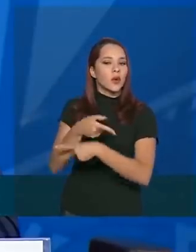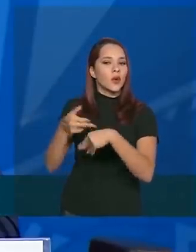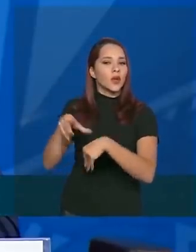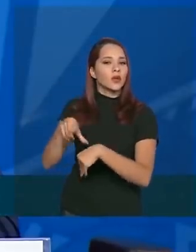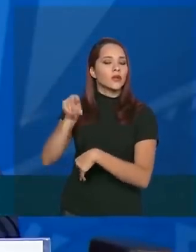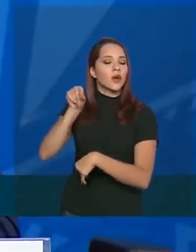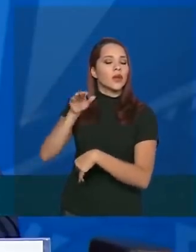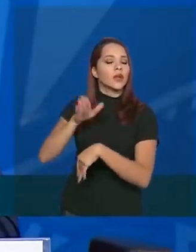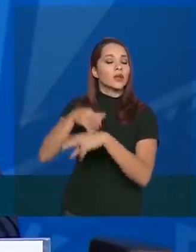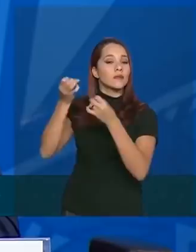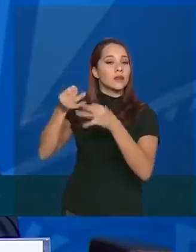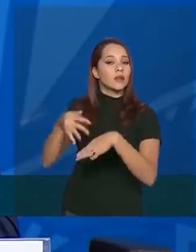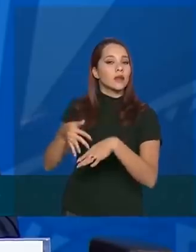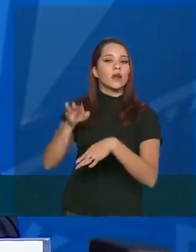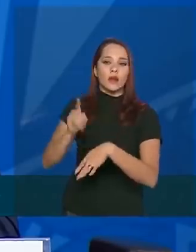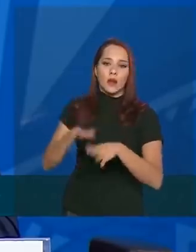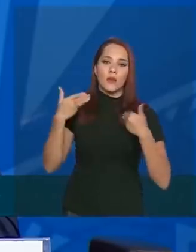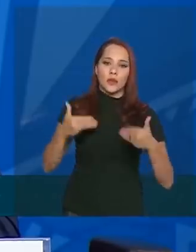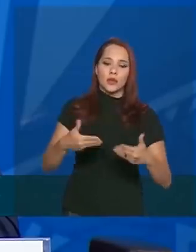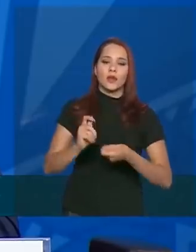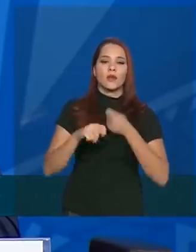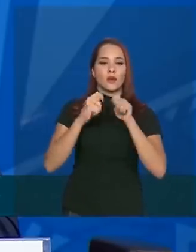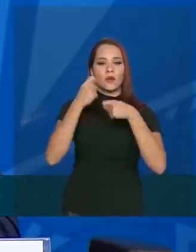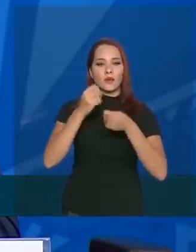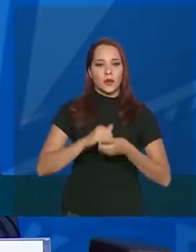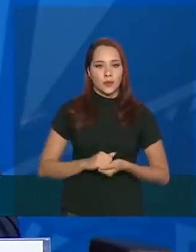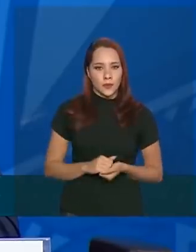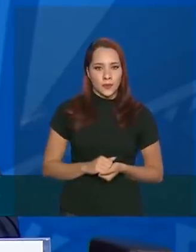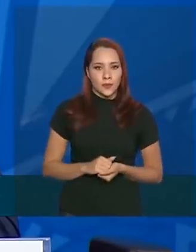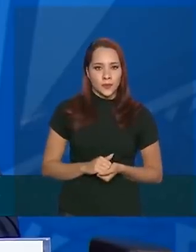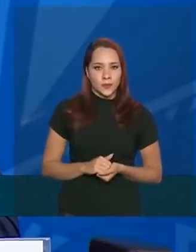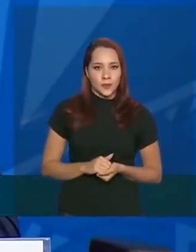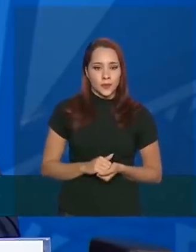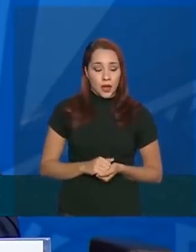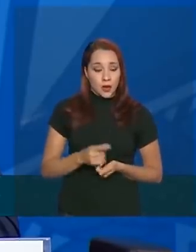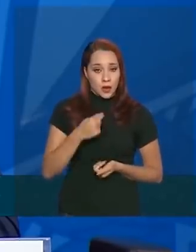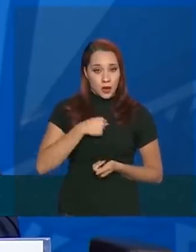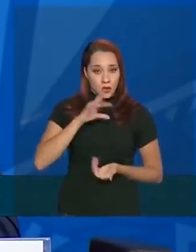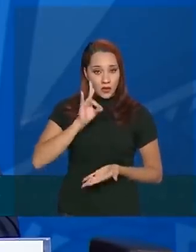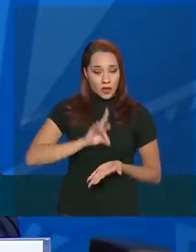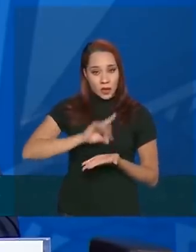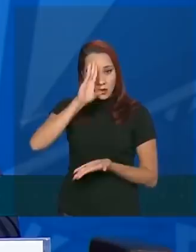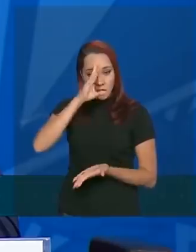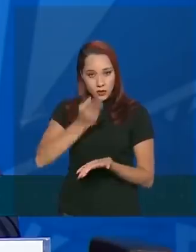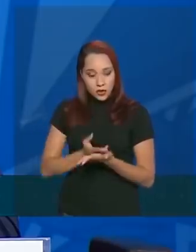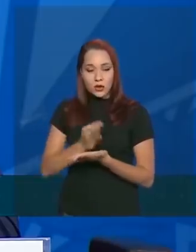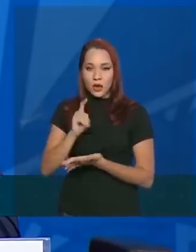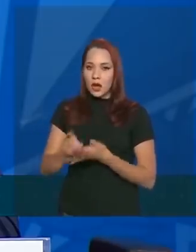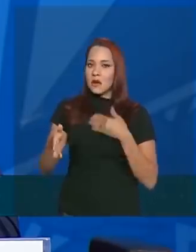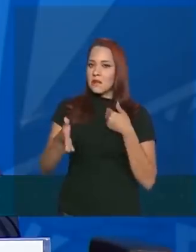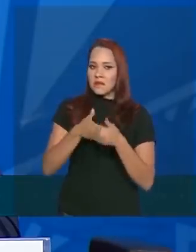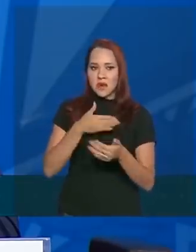definida pelo Ministério da Economia. E o que eu realmente acredito é que